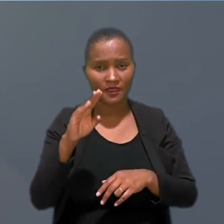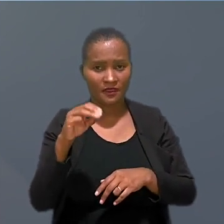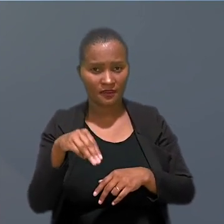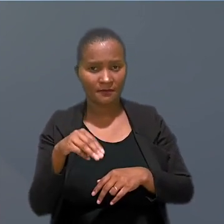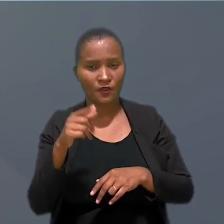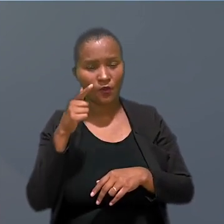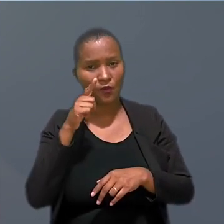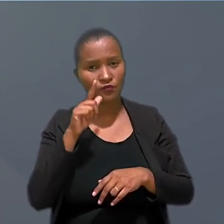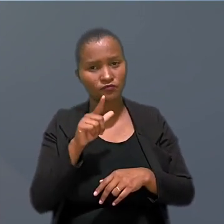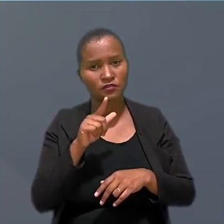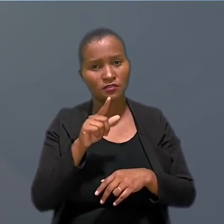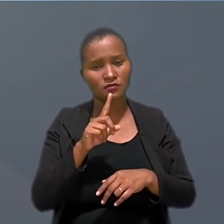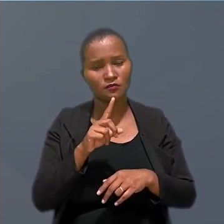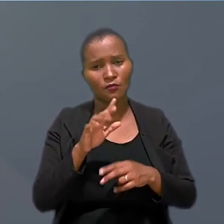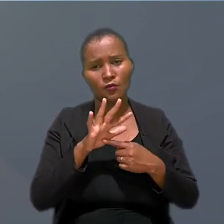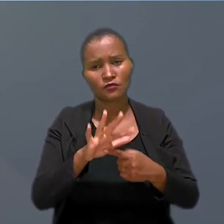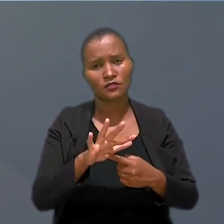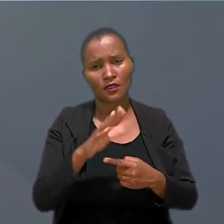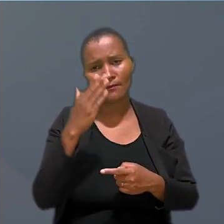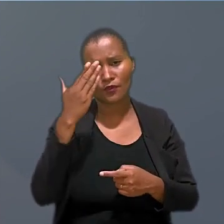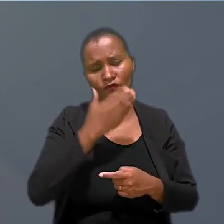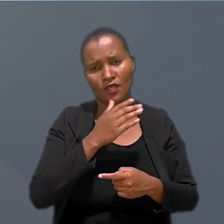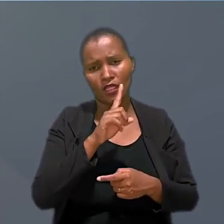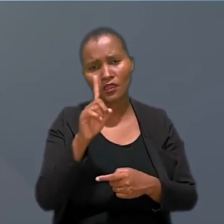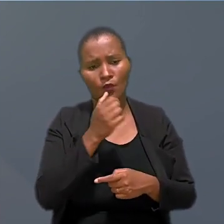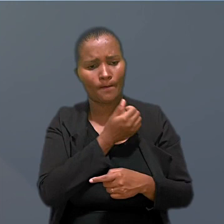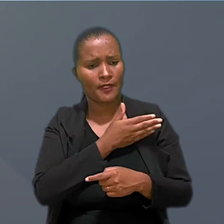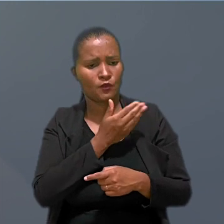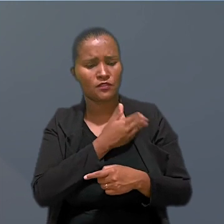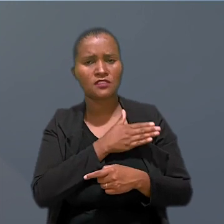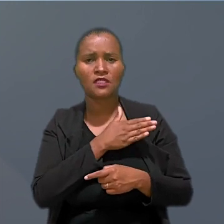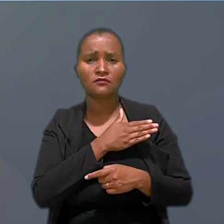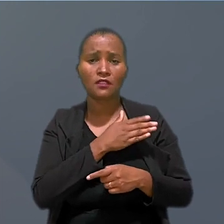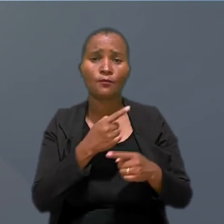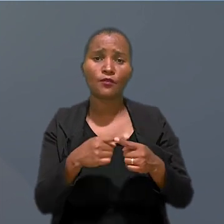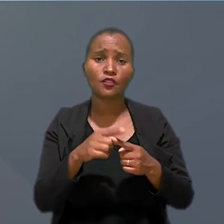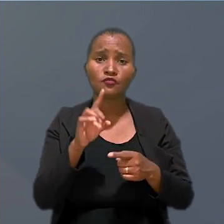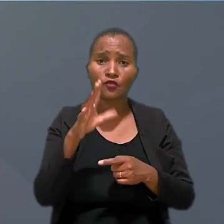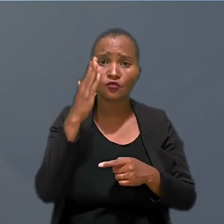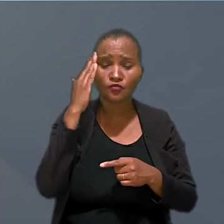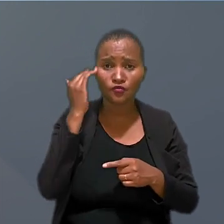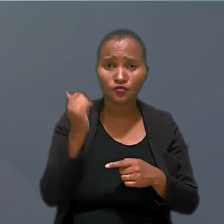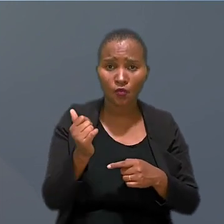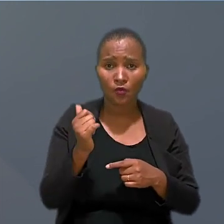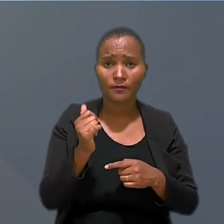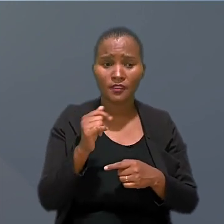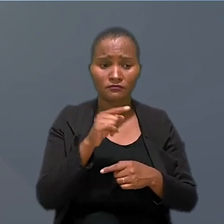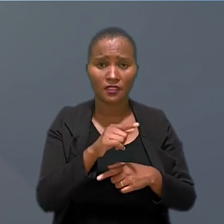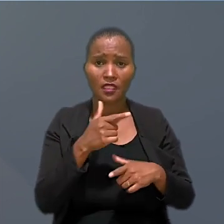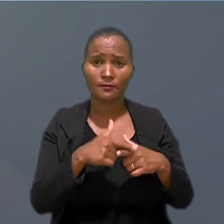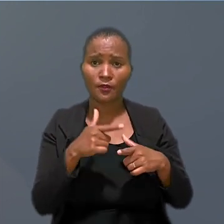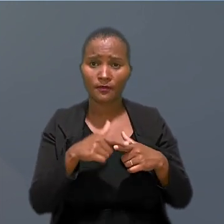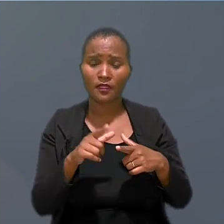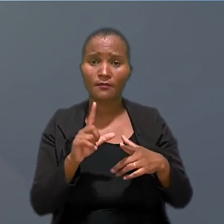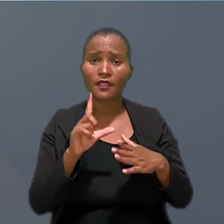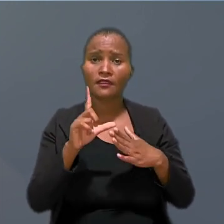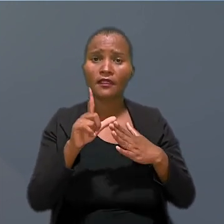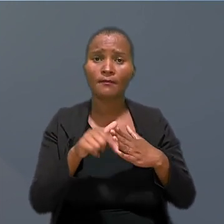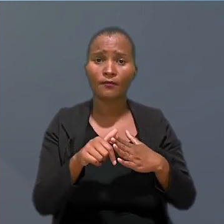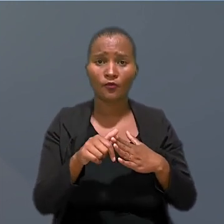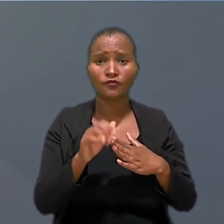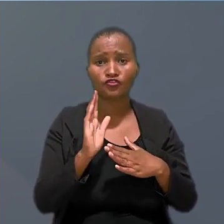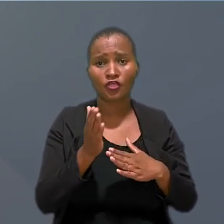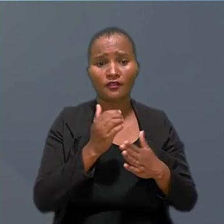a presunção de dispensa discriminatória ao demonstrar que só soube do quadro clínico do trabalhador após